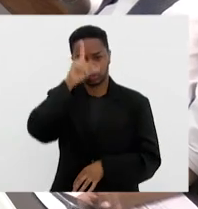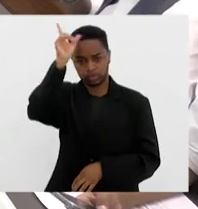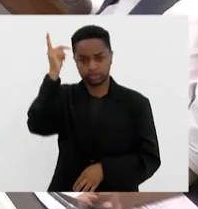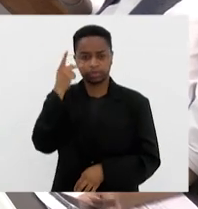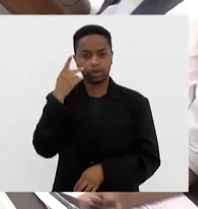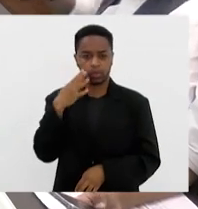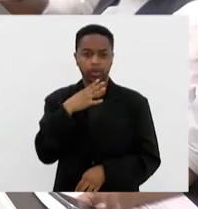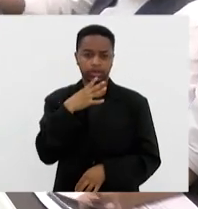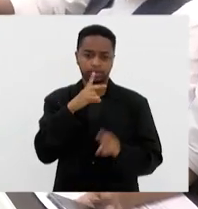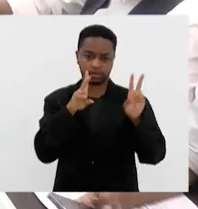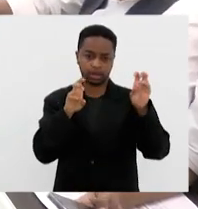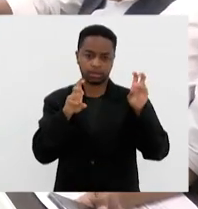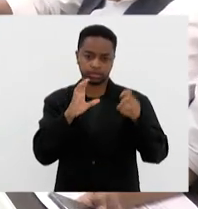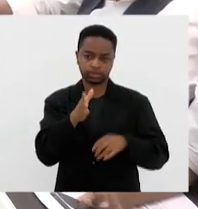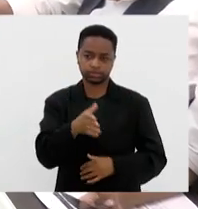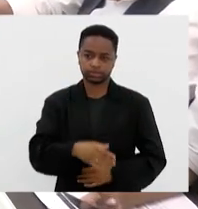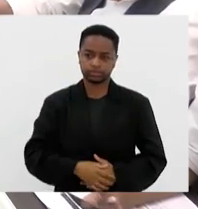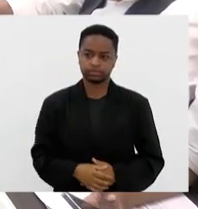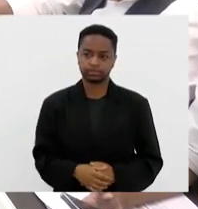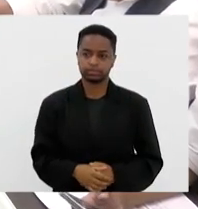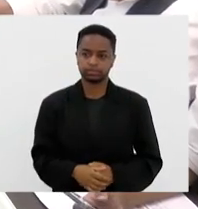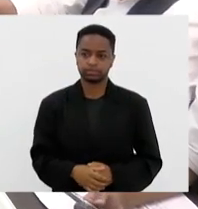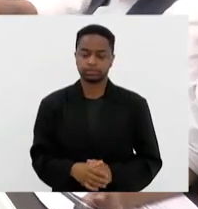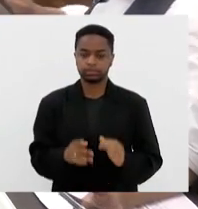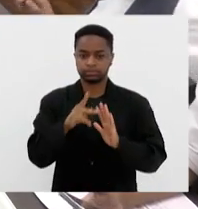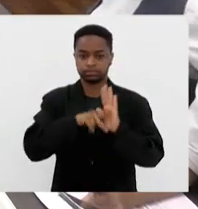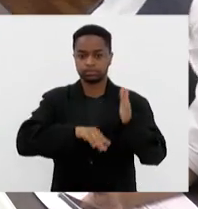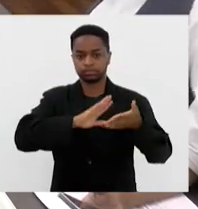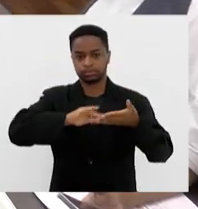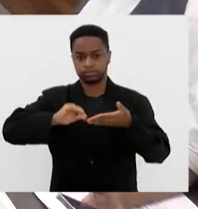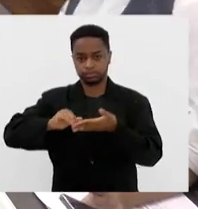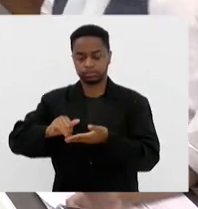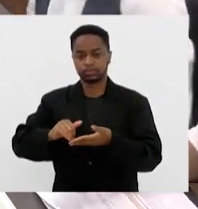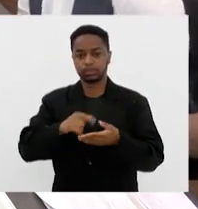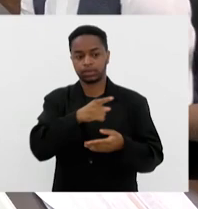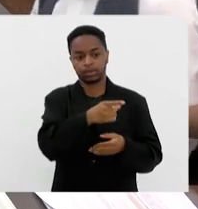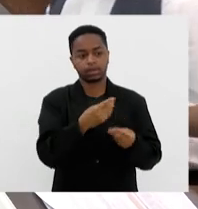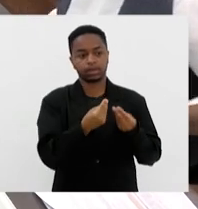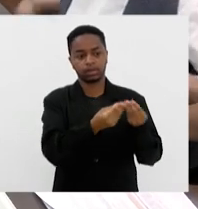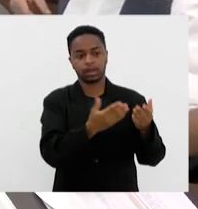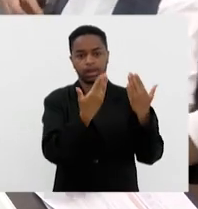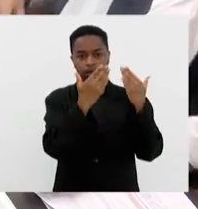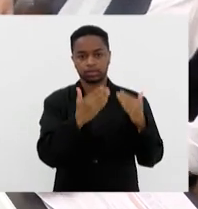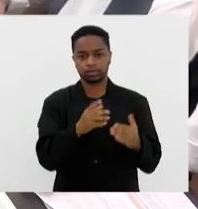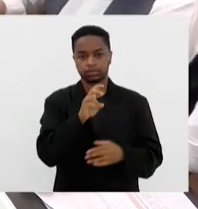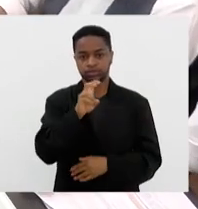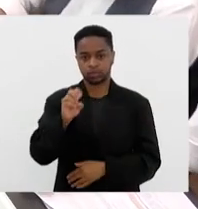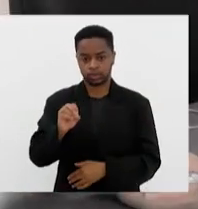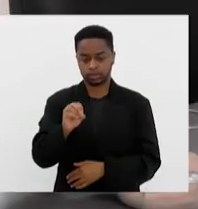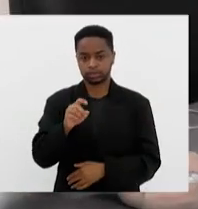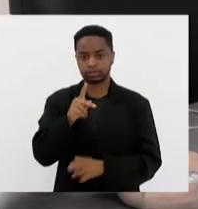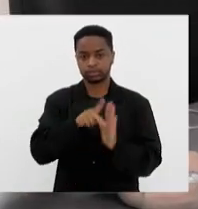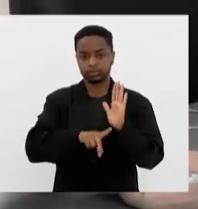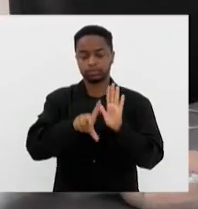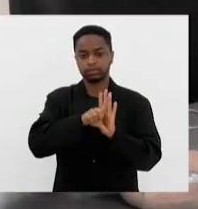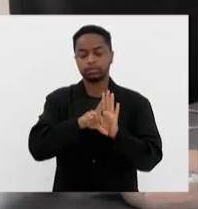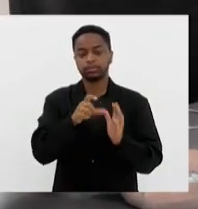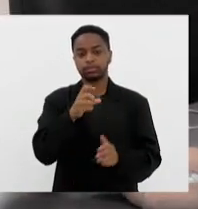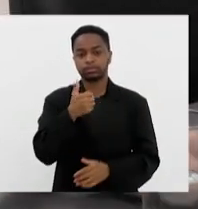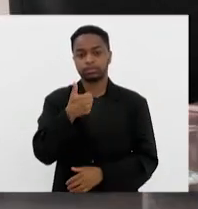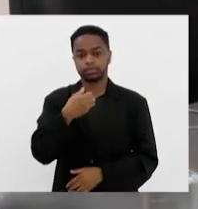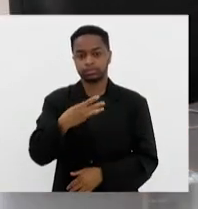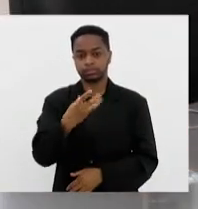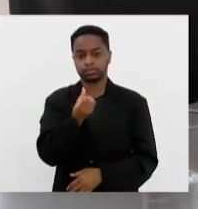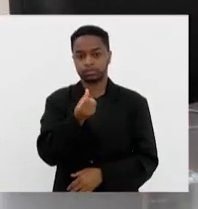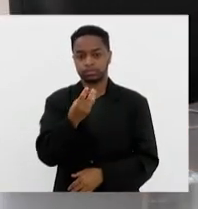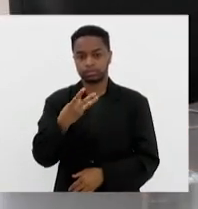muito bem esse assunto. Perfeito. Então, projeto retirado com vista para o deputado Luiz Paulo. 50, PL 1736 de 23, de autoria da